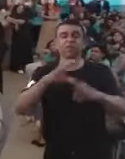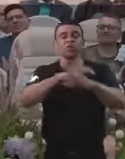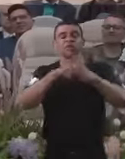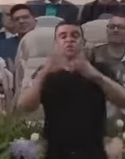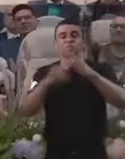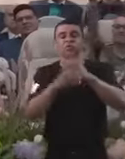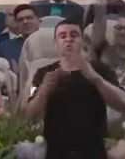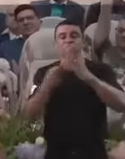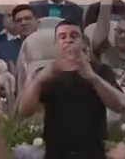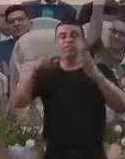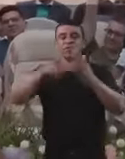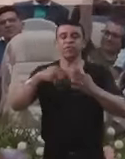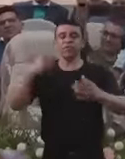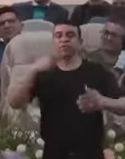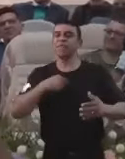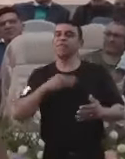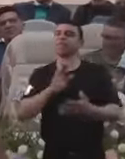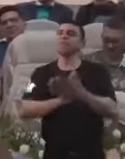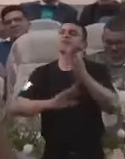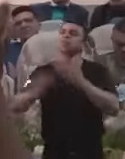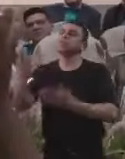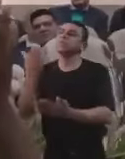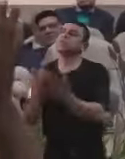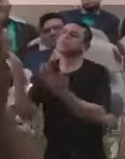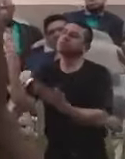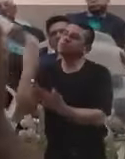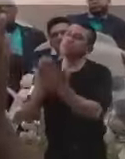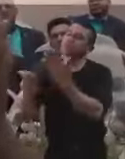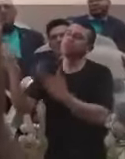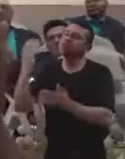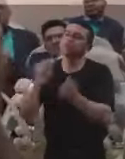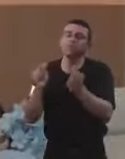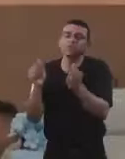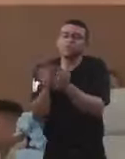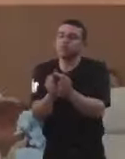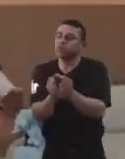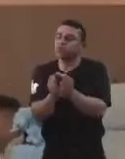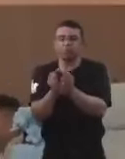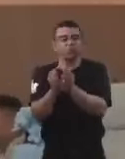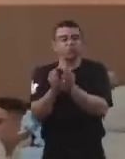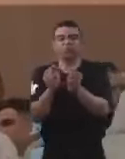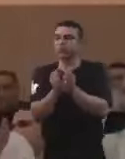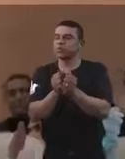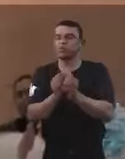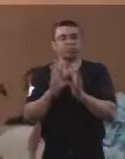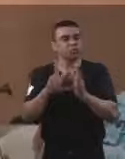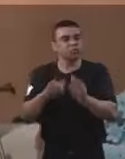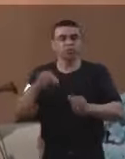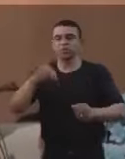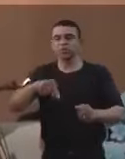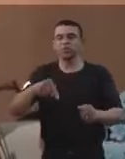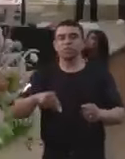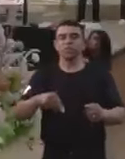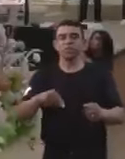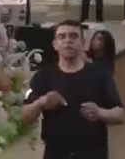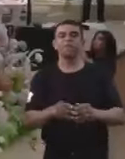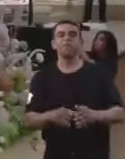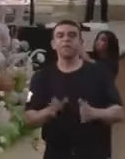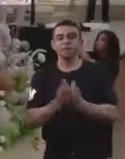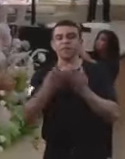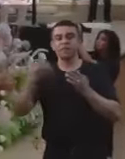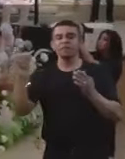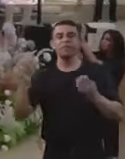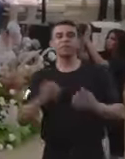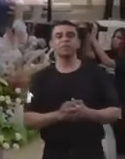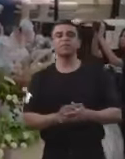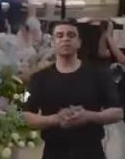irmãos, servindo a Deus enquanto eu sirvo meus irmãos. Eu vou provar na Bíblia, Isaías capítulo 6, no ano em que morreu